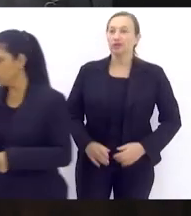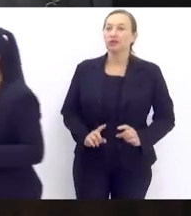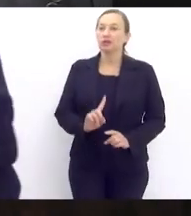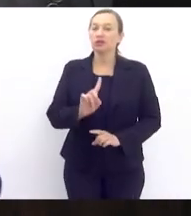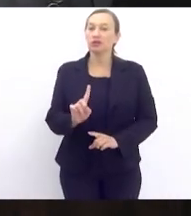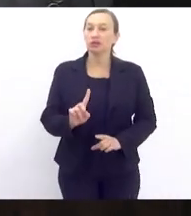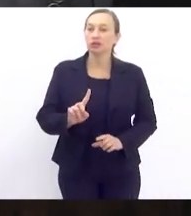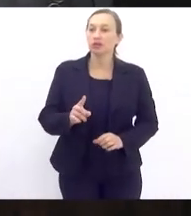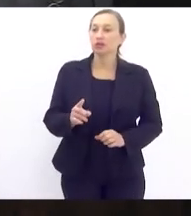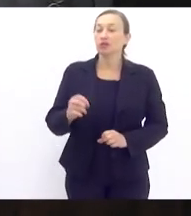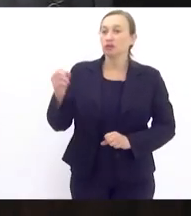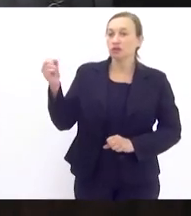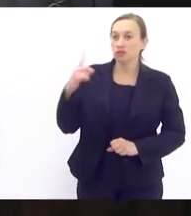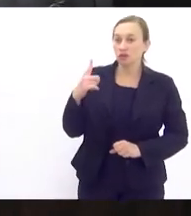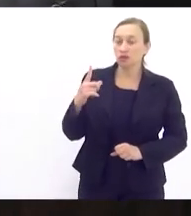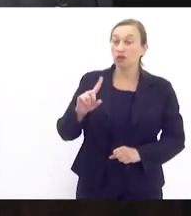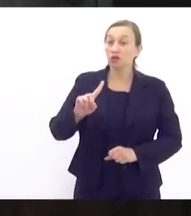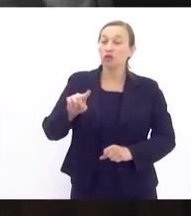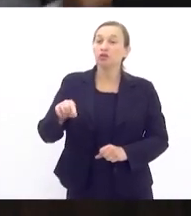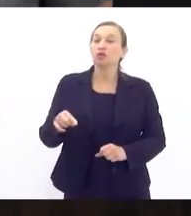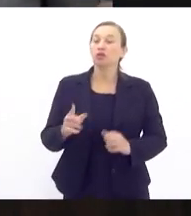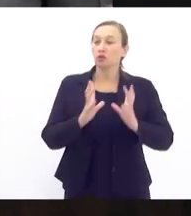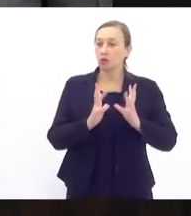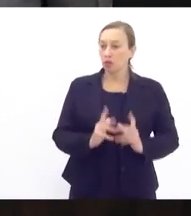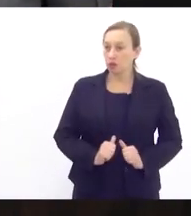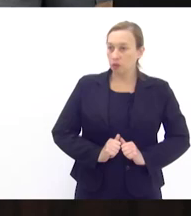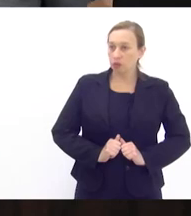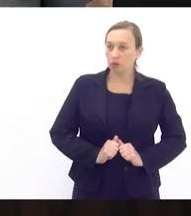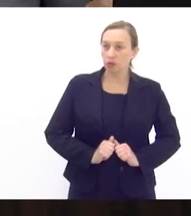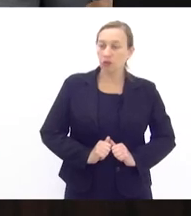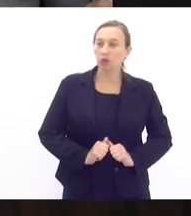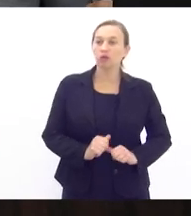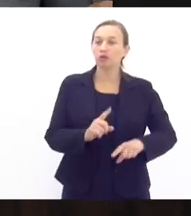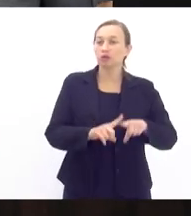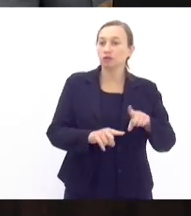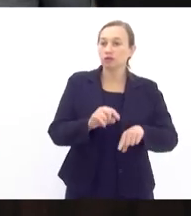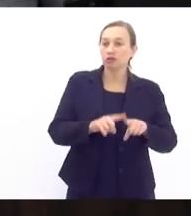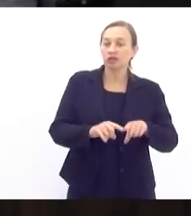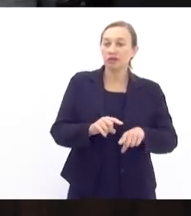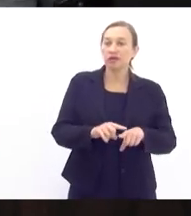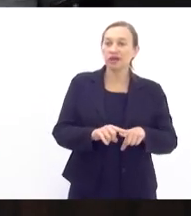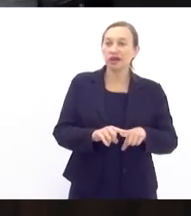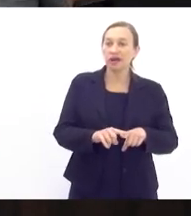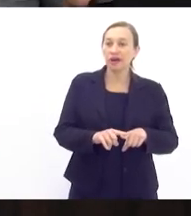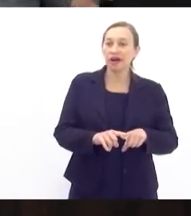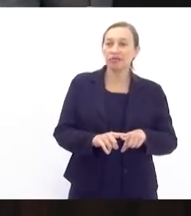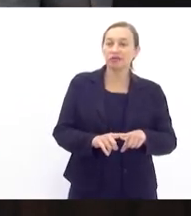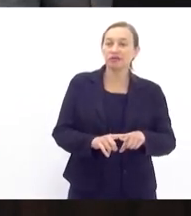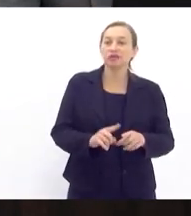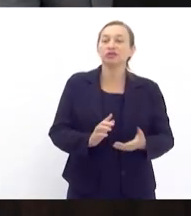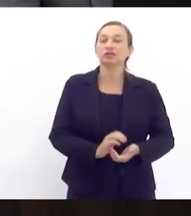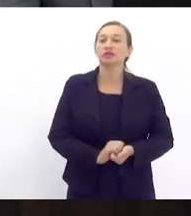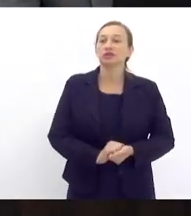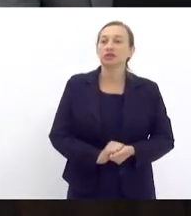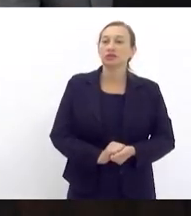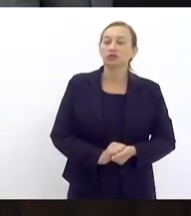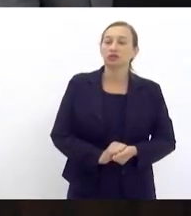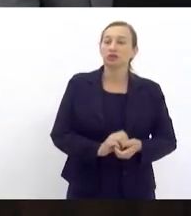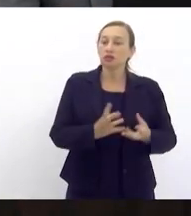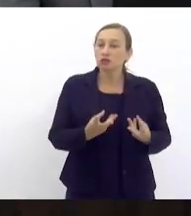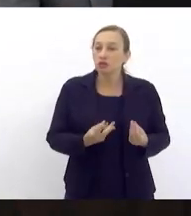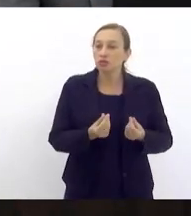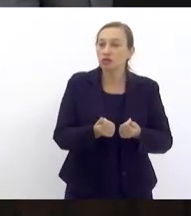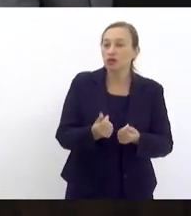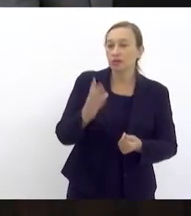outros produtos cosméticos e de higiene pessoal que contenham na fórmula e substâncias oxibenzona bens